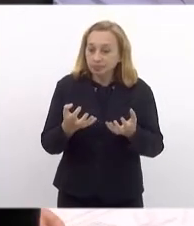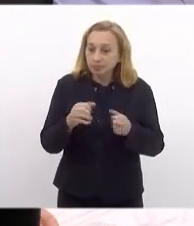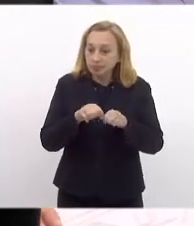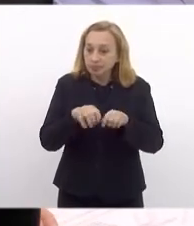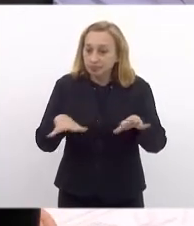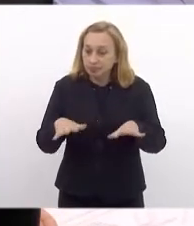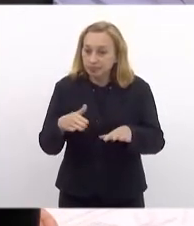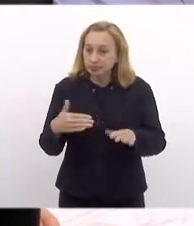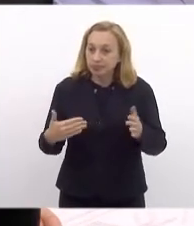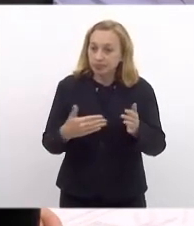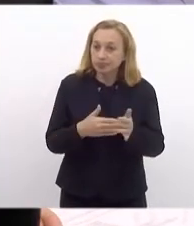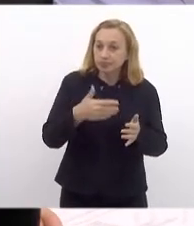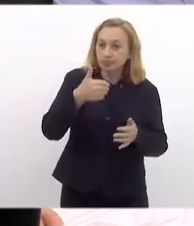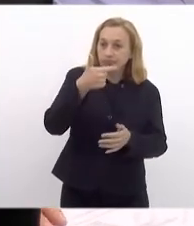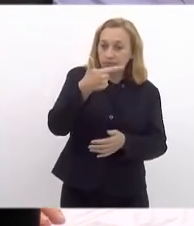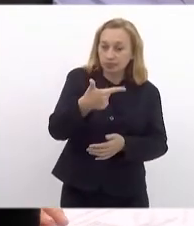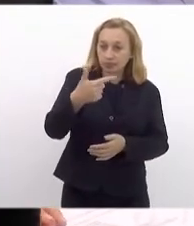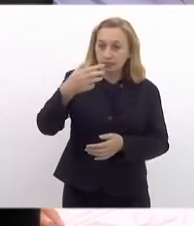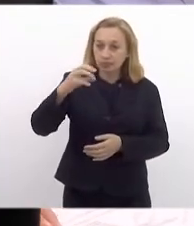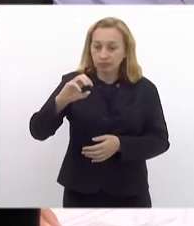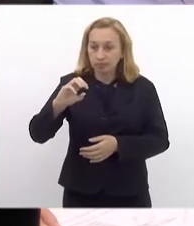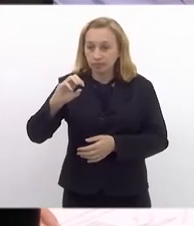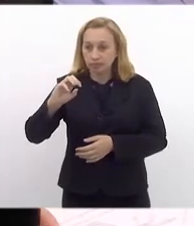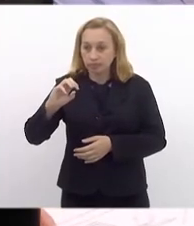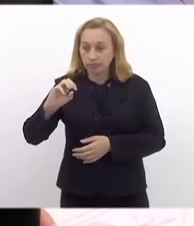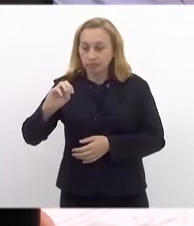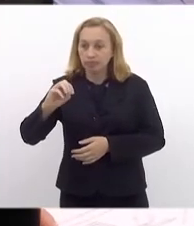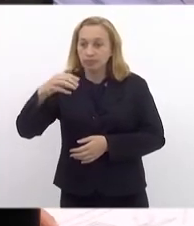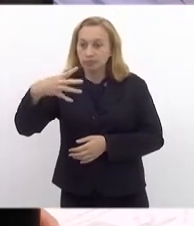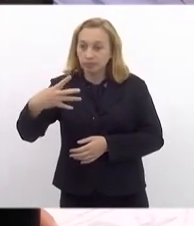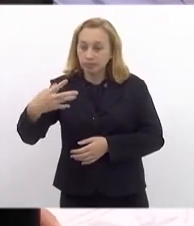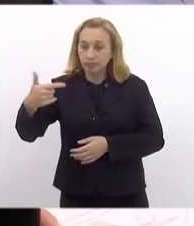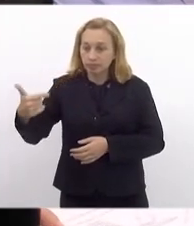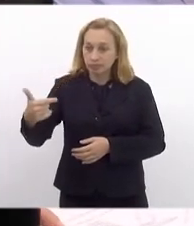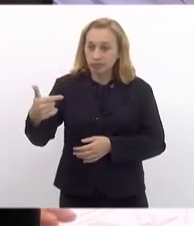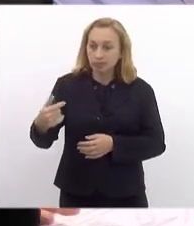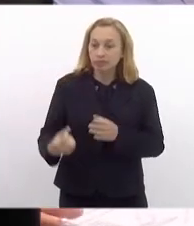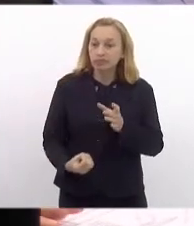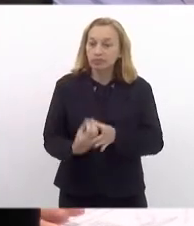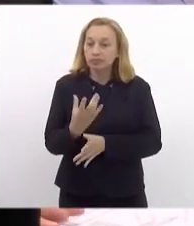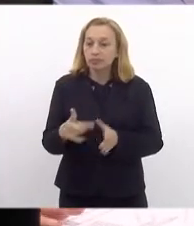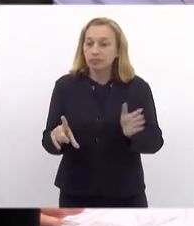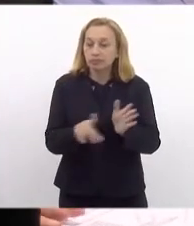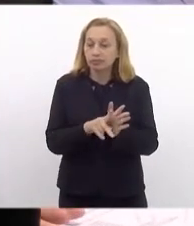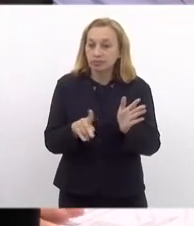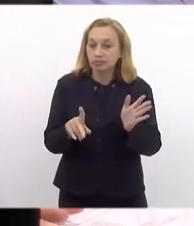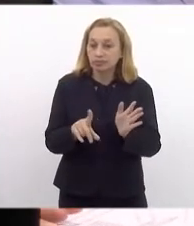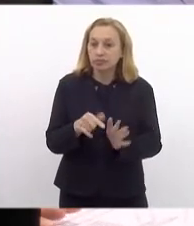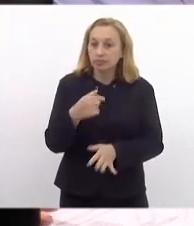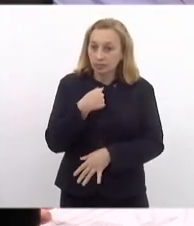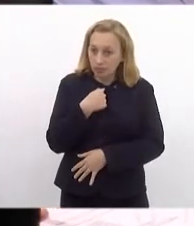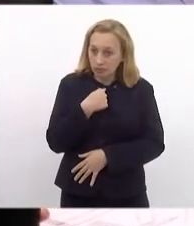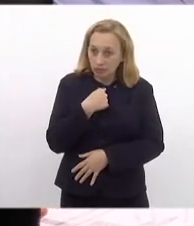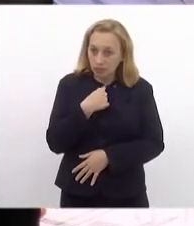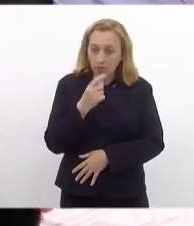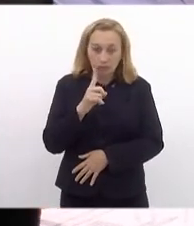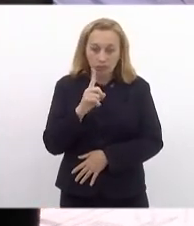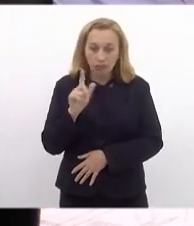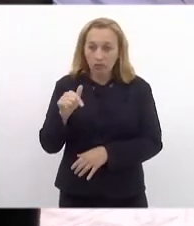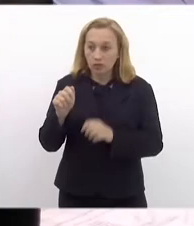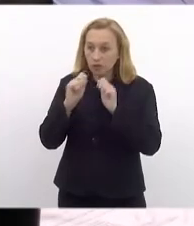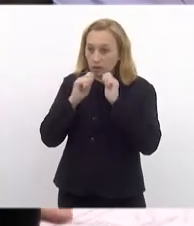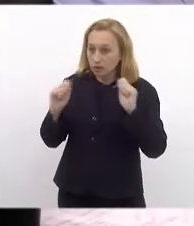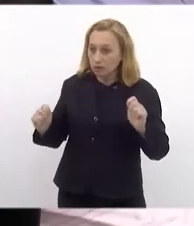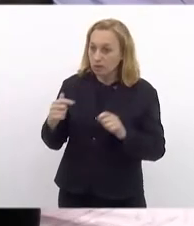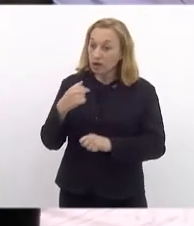estendesse até 2042 então o autor deste projeto de lei sou eu não foi nem a minha